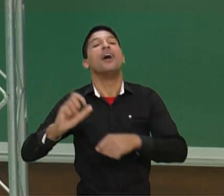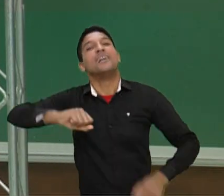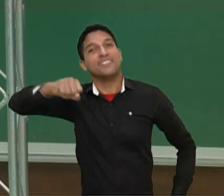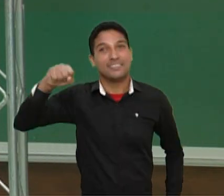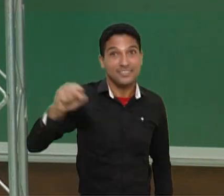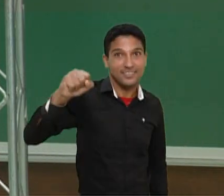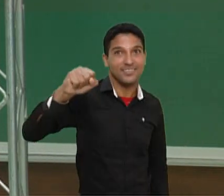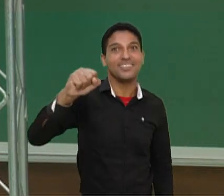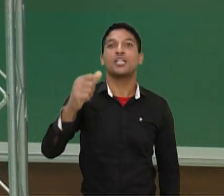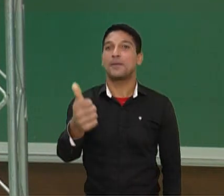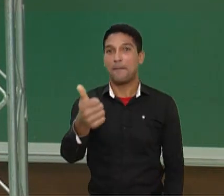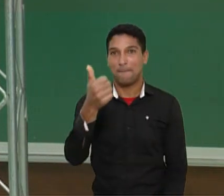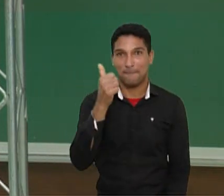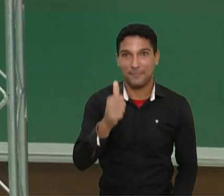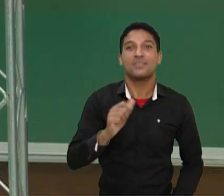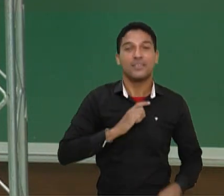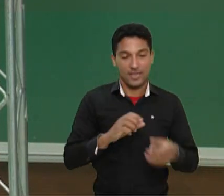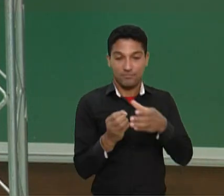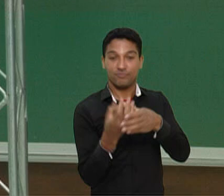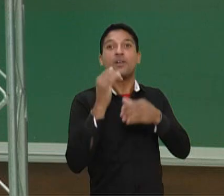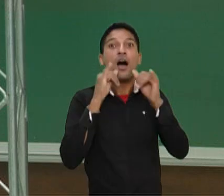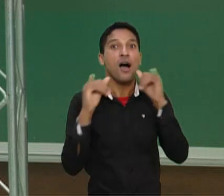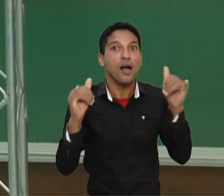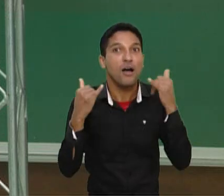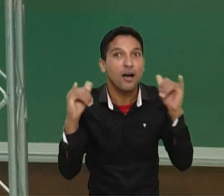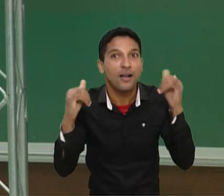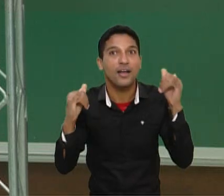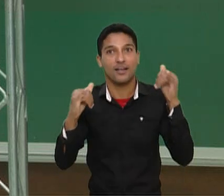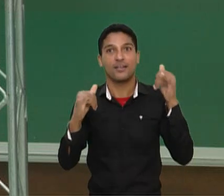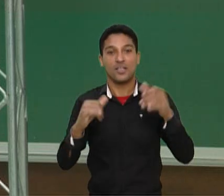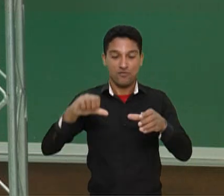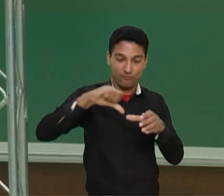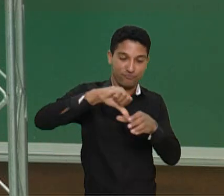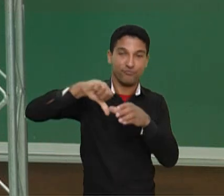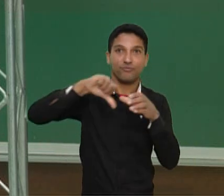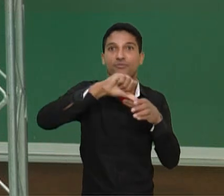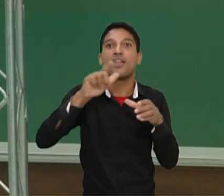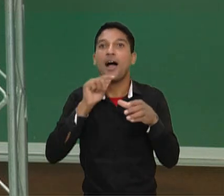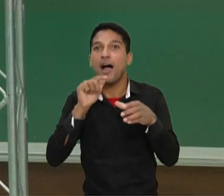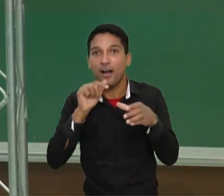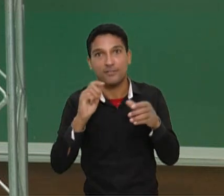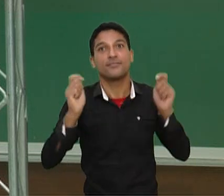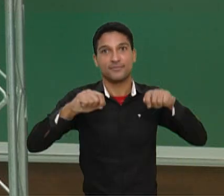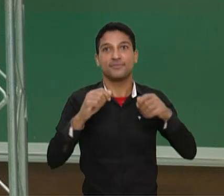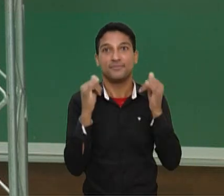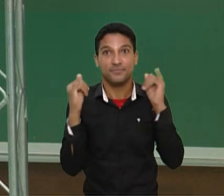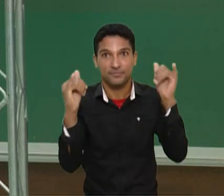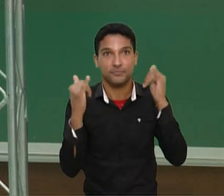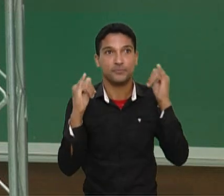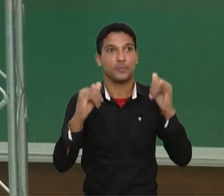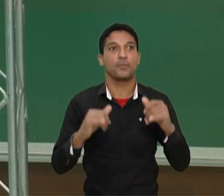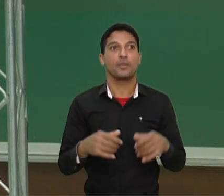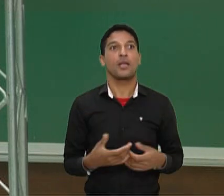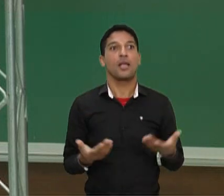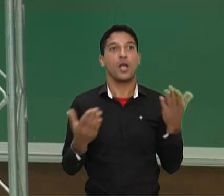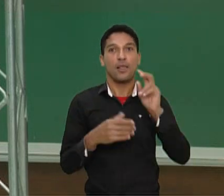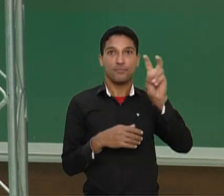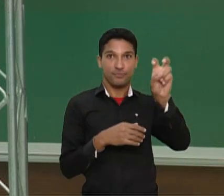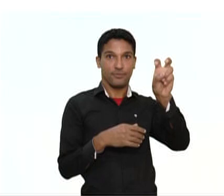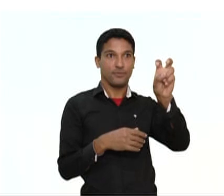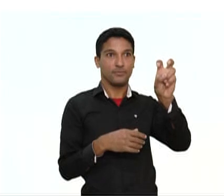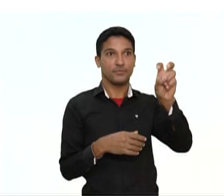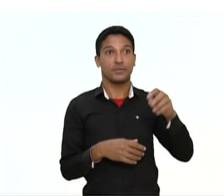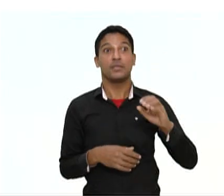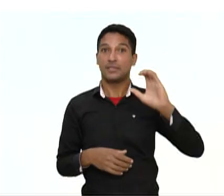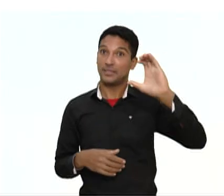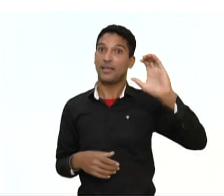galera, conduz corrente elétrica quando está dissolvido em água, né? Aqui o quinto, galera,